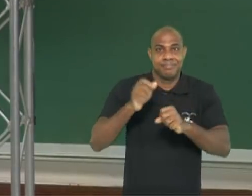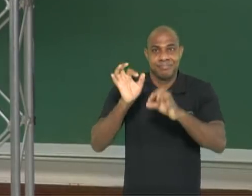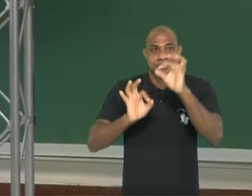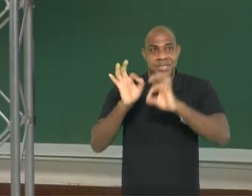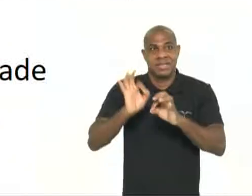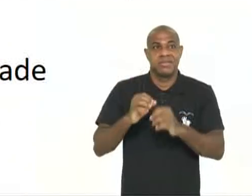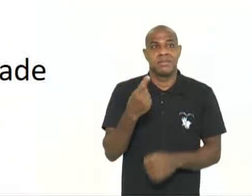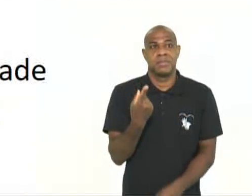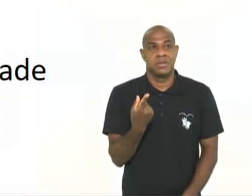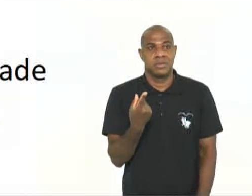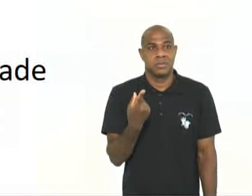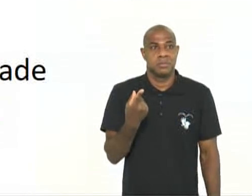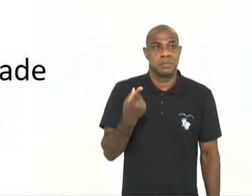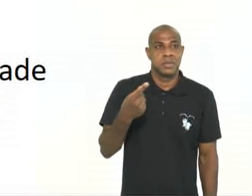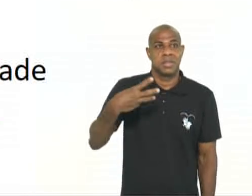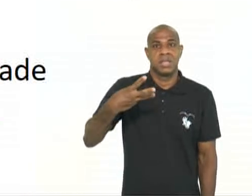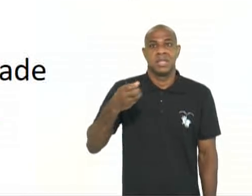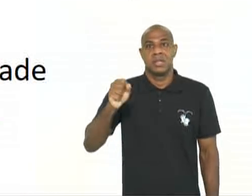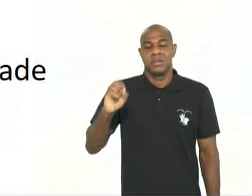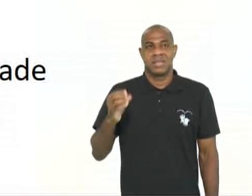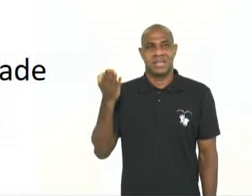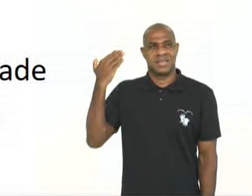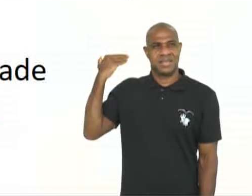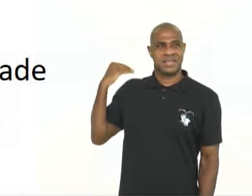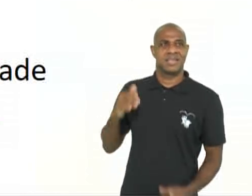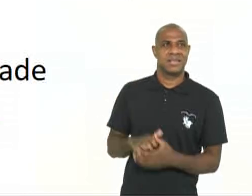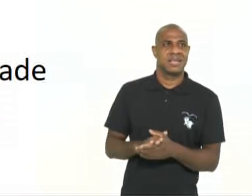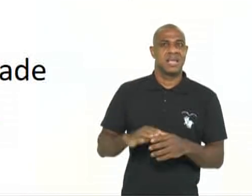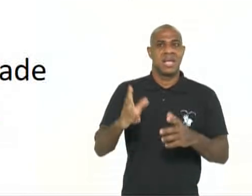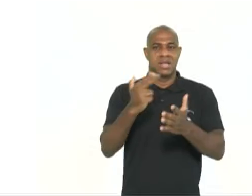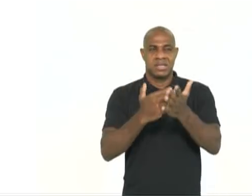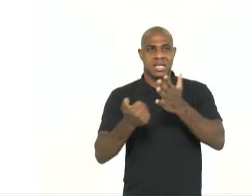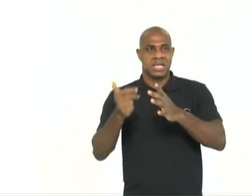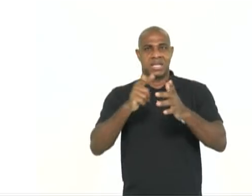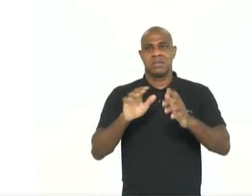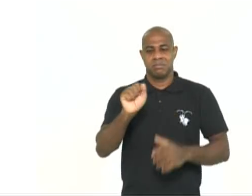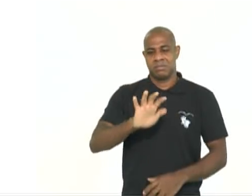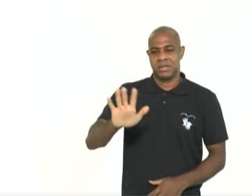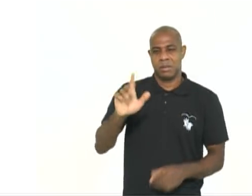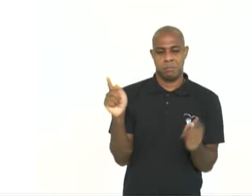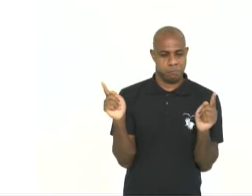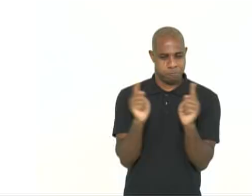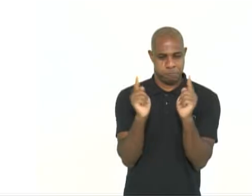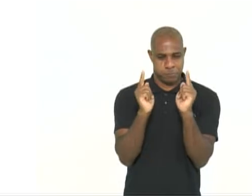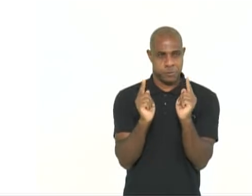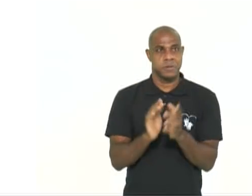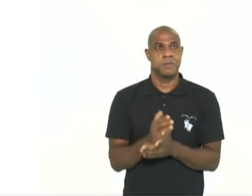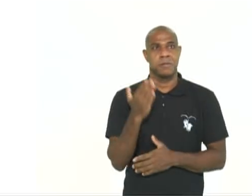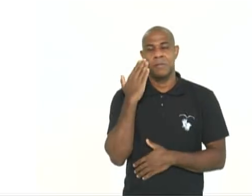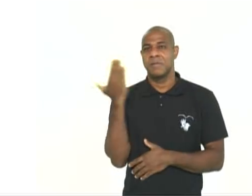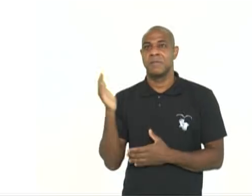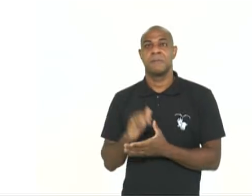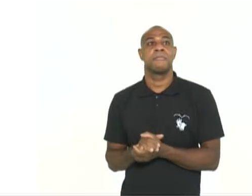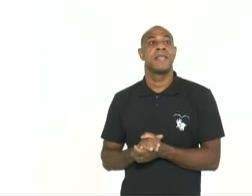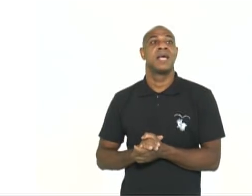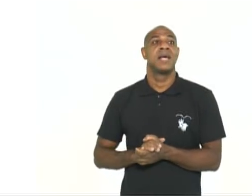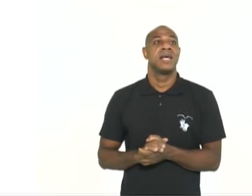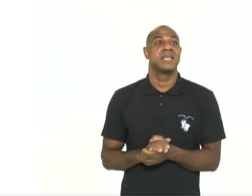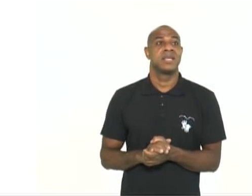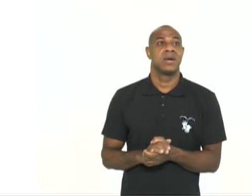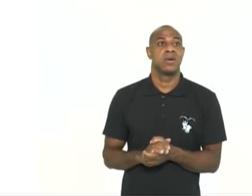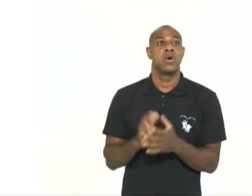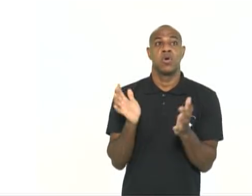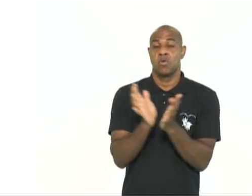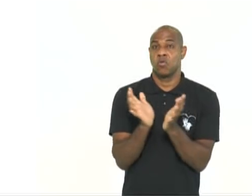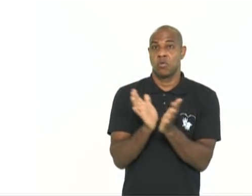bacana, essa imagem aqui. É uma miniatura, é um desenho bem pequenininho. Muitos membros da igreja esqueciam-se da humildade. Vamos agora